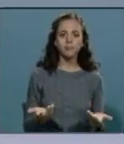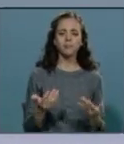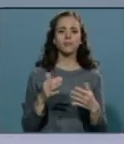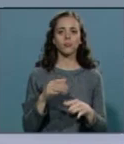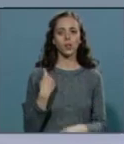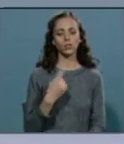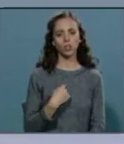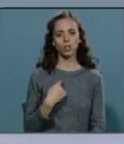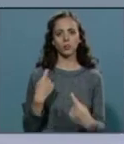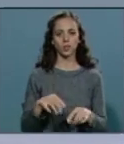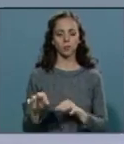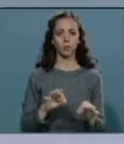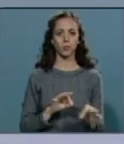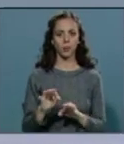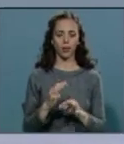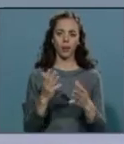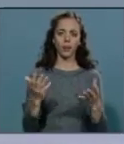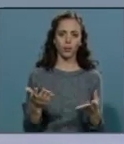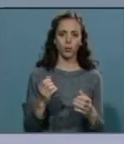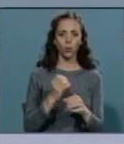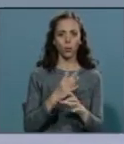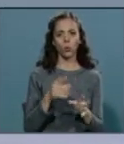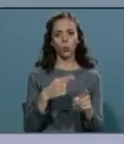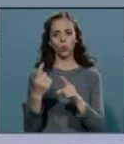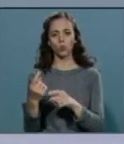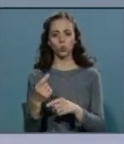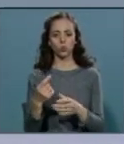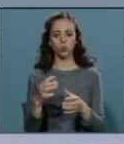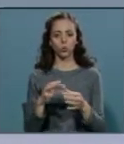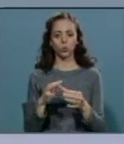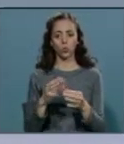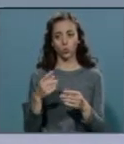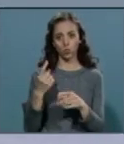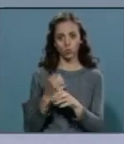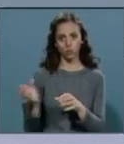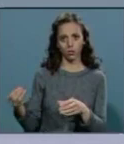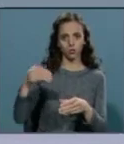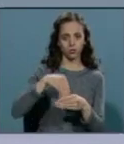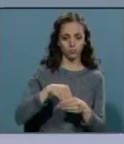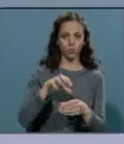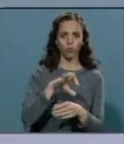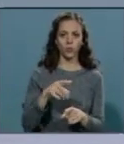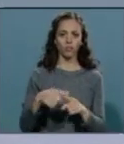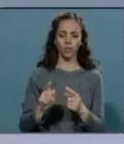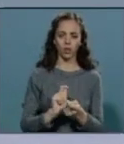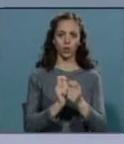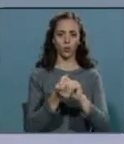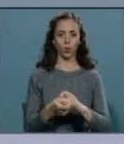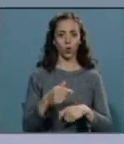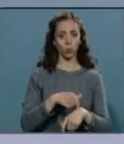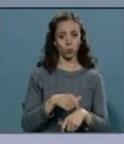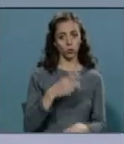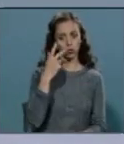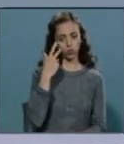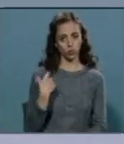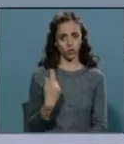nós vamos ter é que preparar digamos o outro terço que se vai juntar a nós uma forma diferente e adequada ao momento